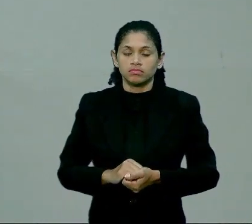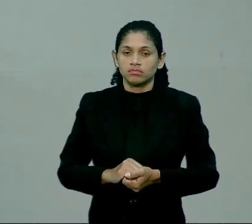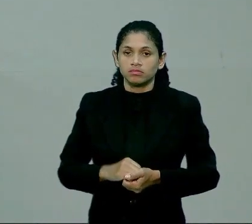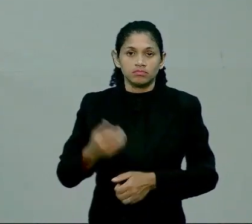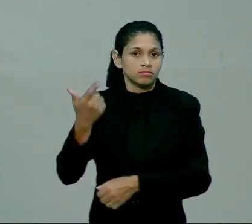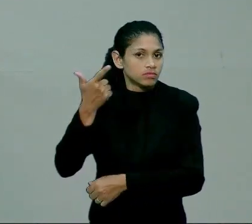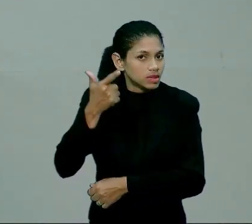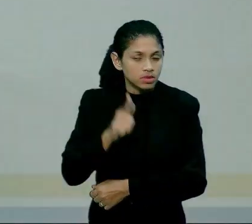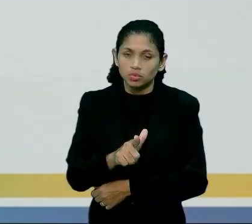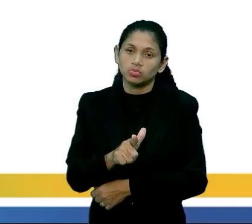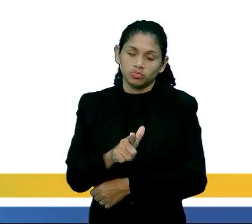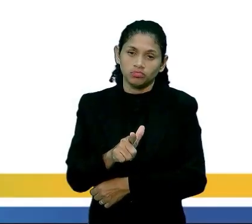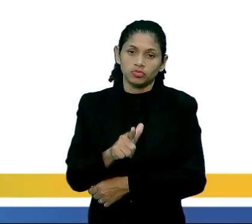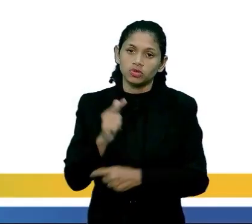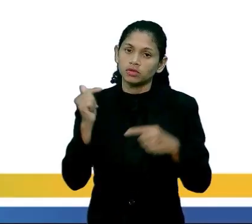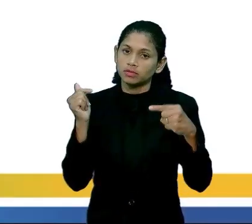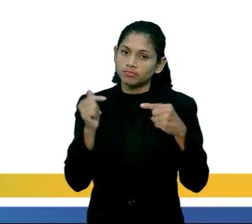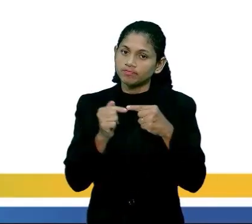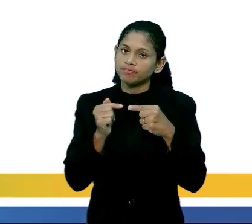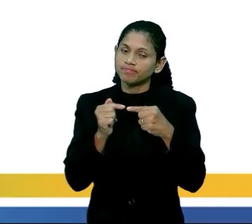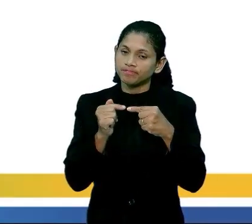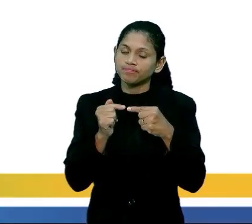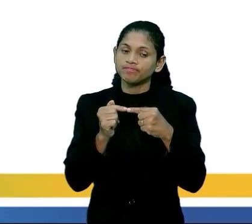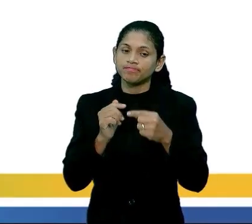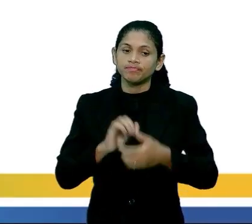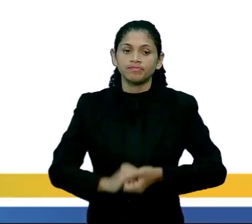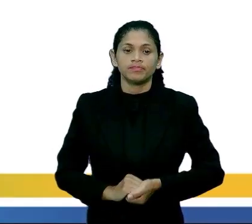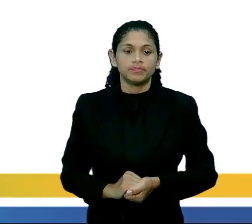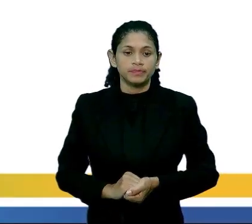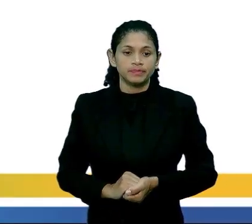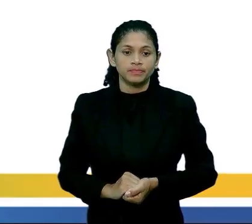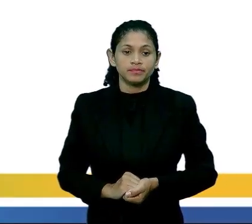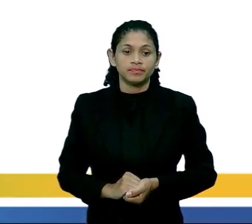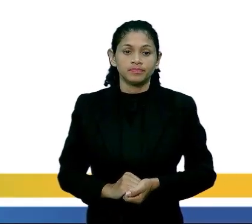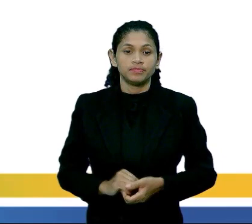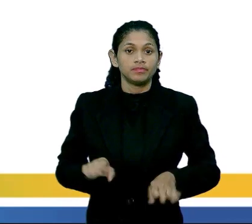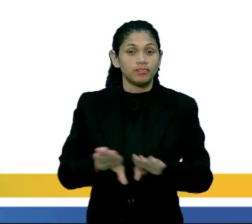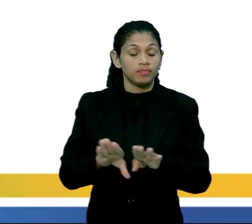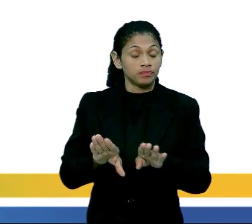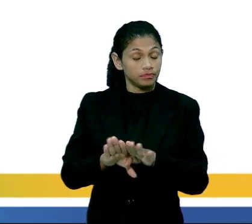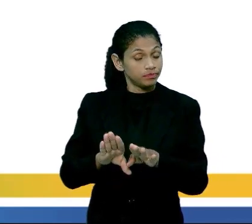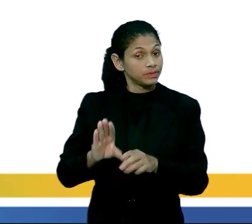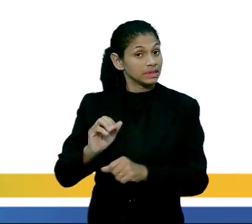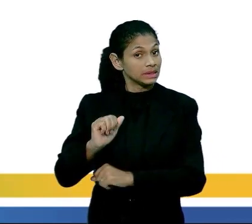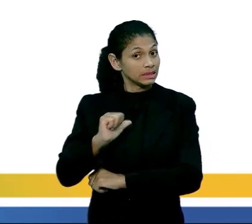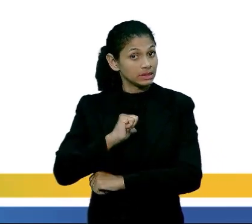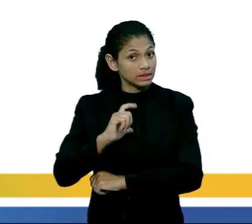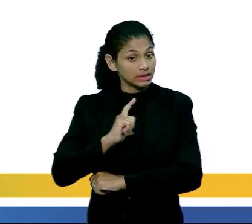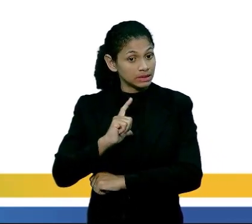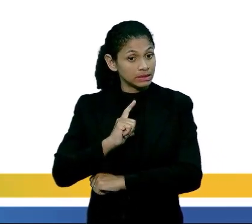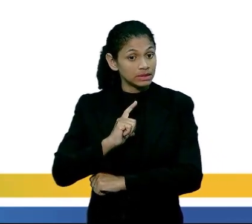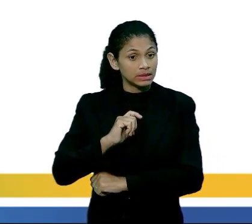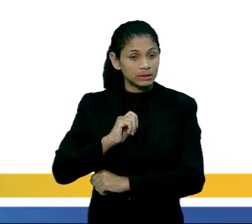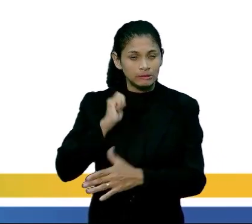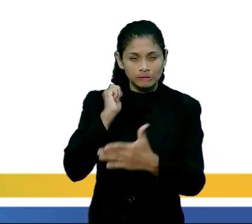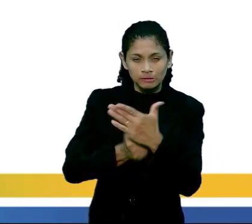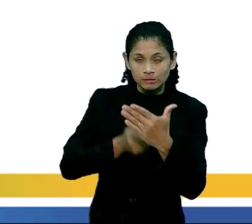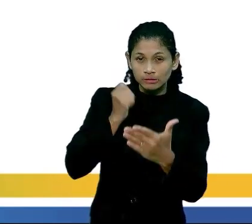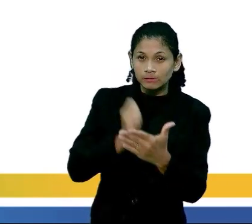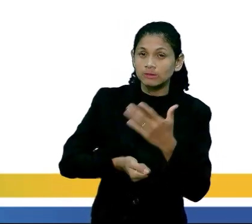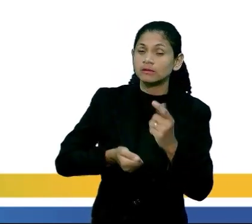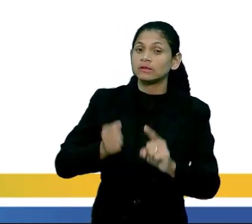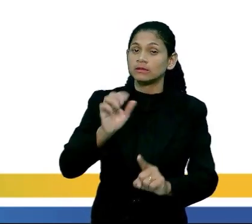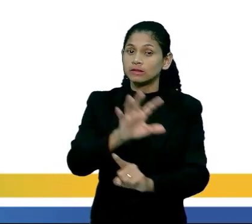conseguir se identificar com o todo. Tranquilo? Também temos o aspecto da pressão social, né? A harmonização facial, a